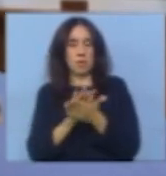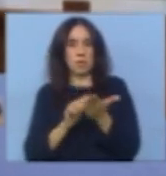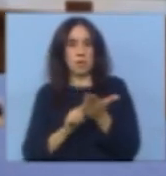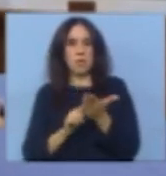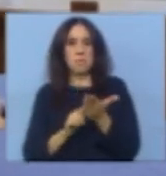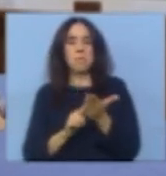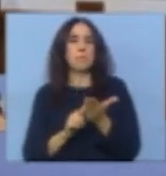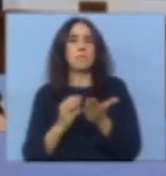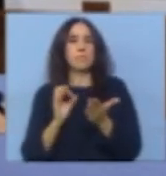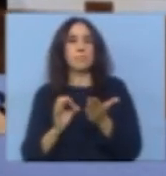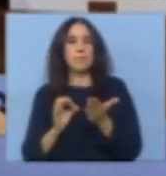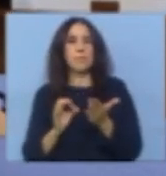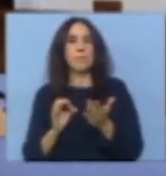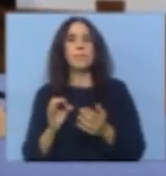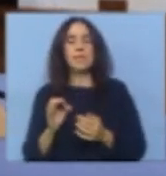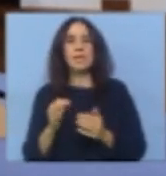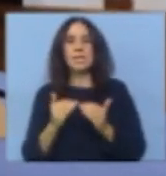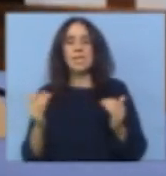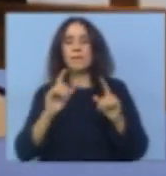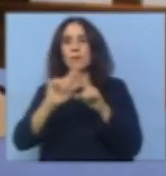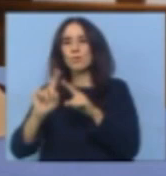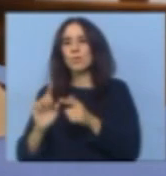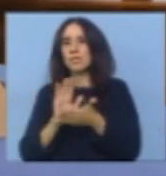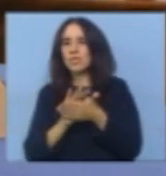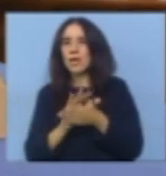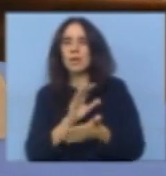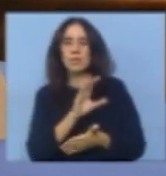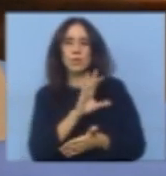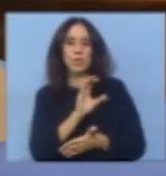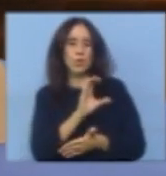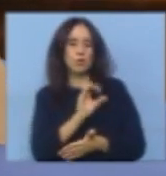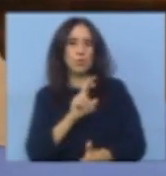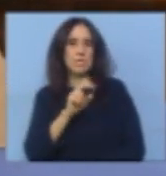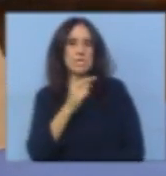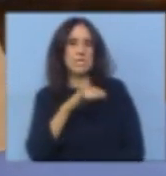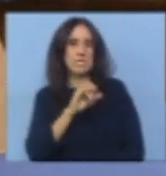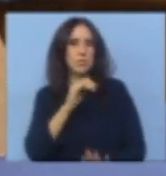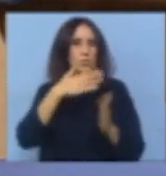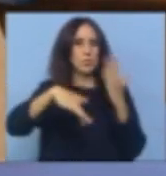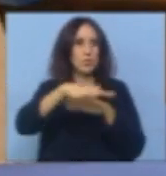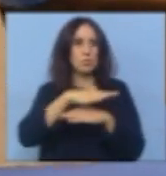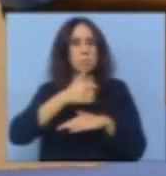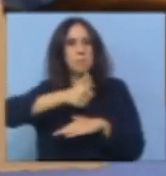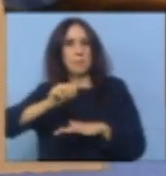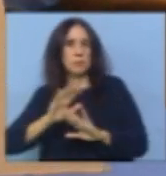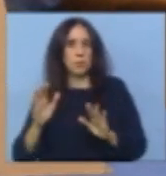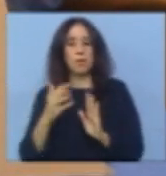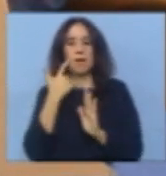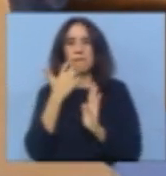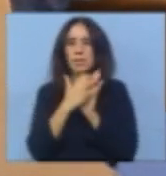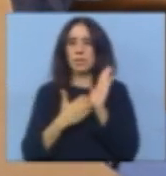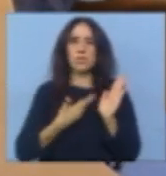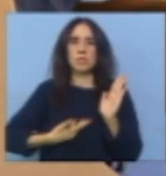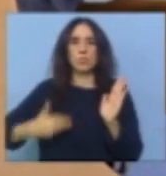algumas dificuldades em julgar os diversos níveis das cartas aos Coríntios, mas pronto. É provavelmente o texto mais antigo que chegou até